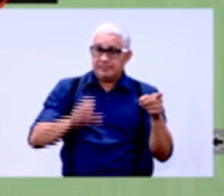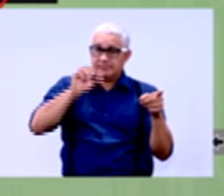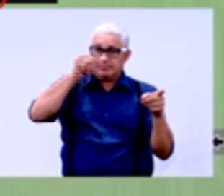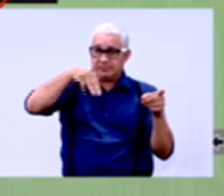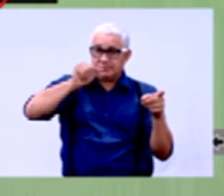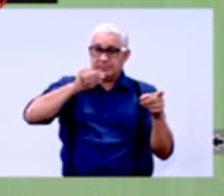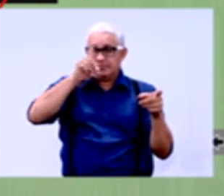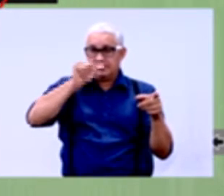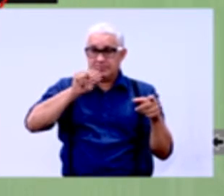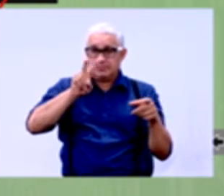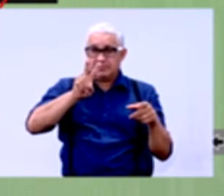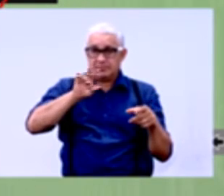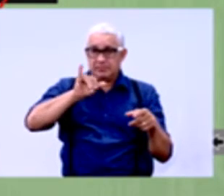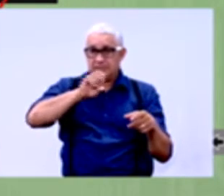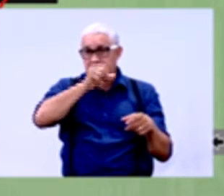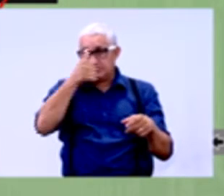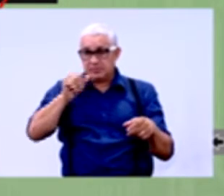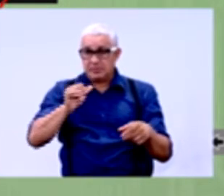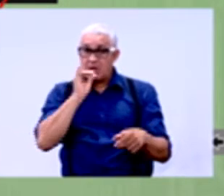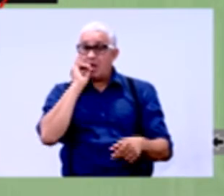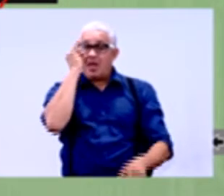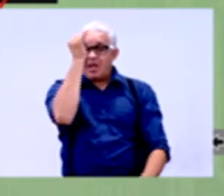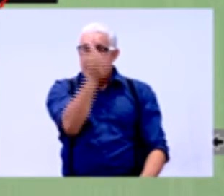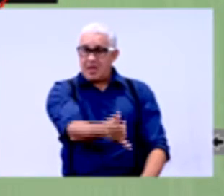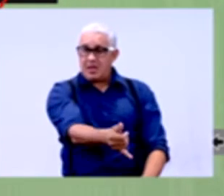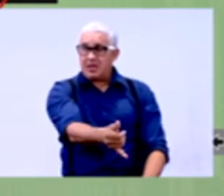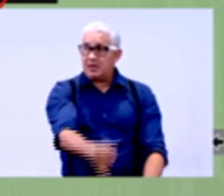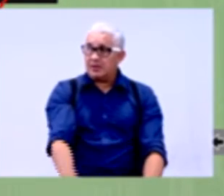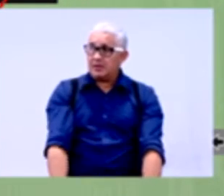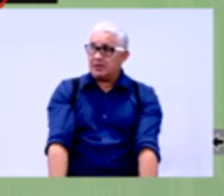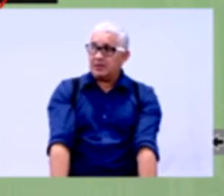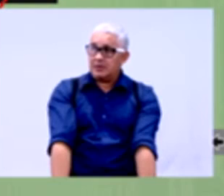visão seja notificada,